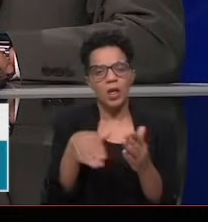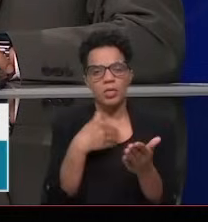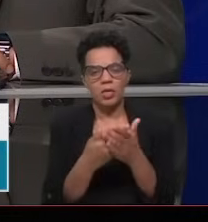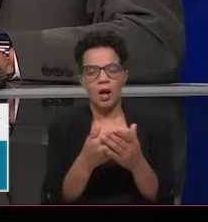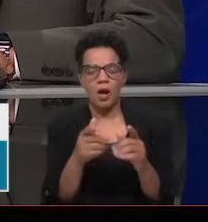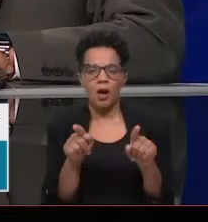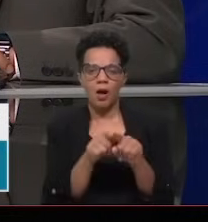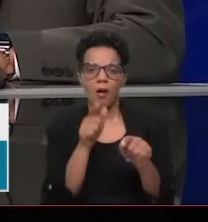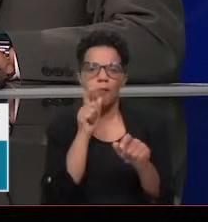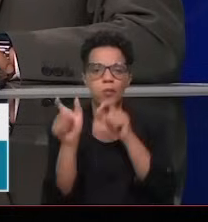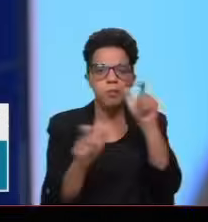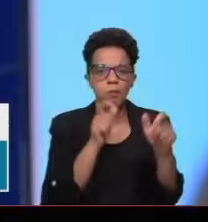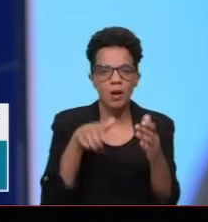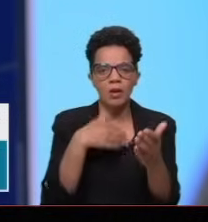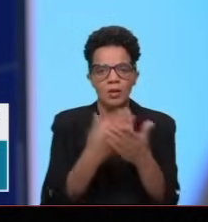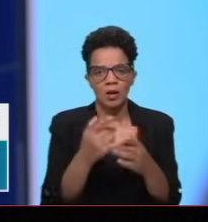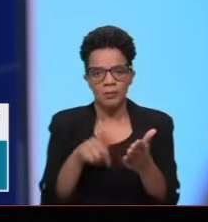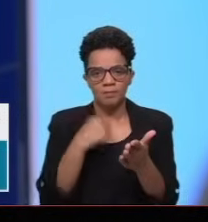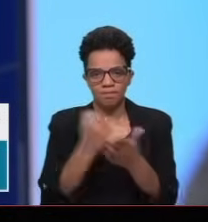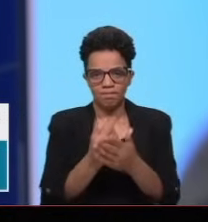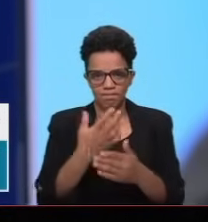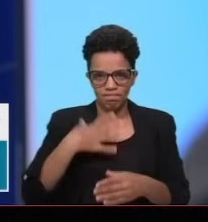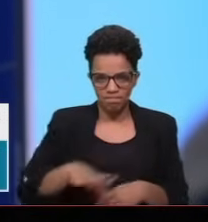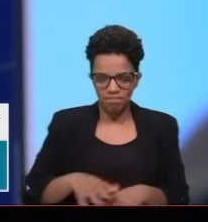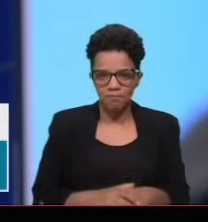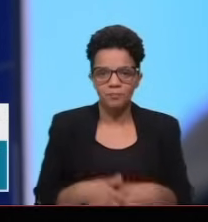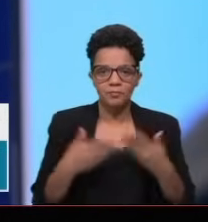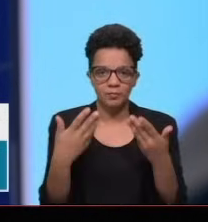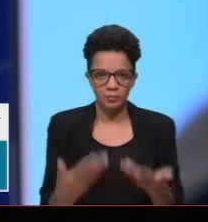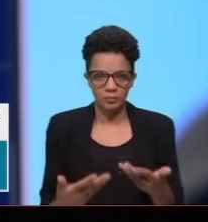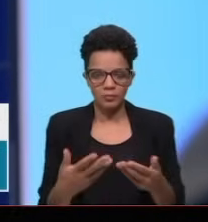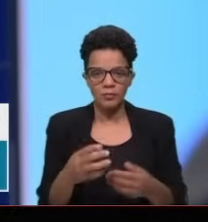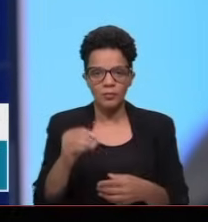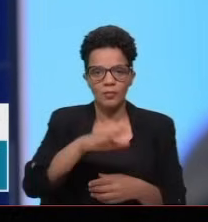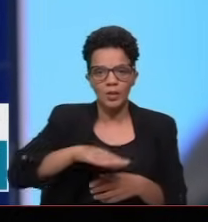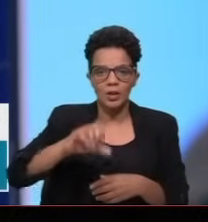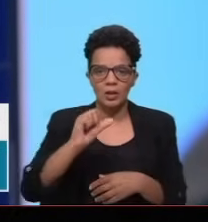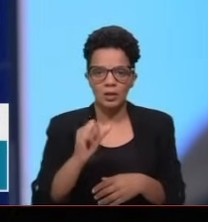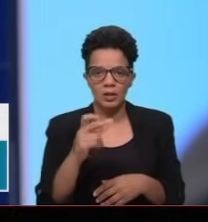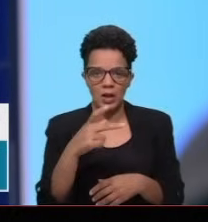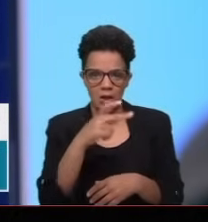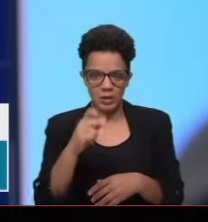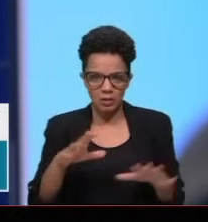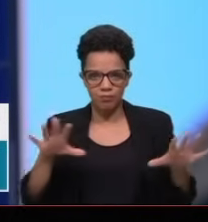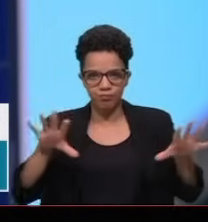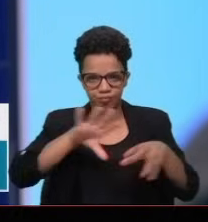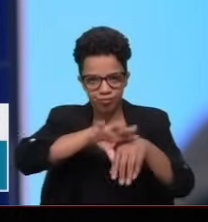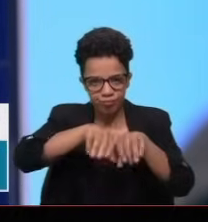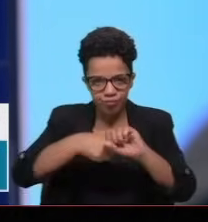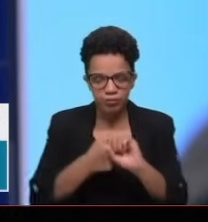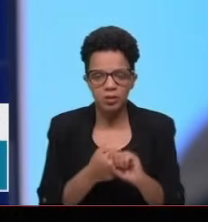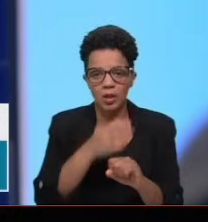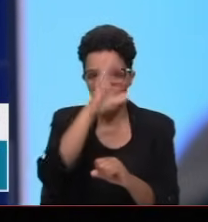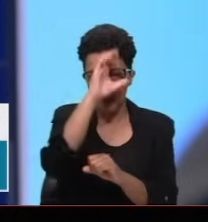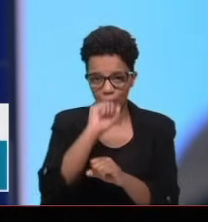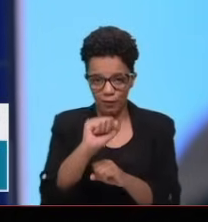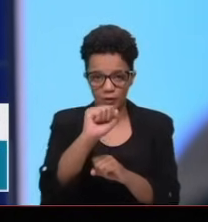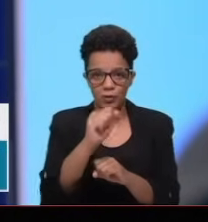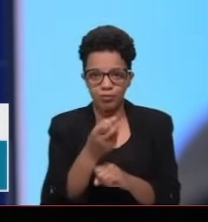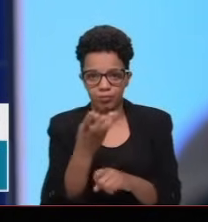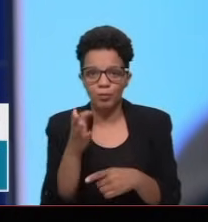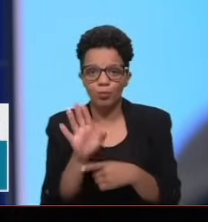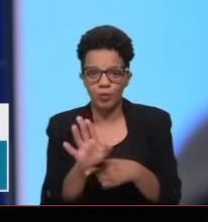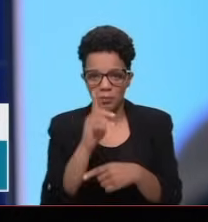no momento em que é bom registar nós temos um massacre em Gaza a acontecer e temos governos nomeadamente o